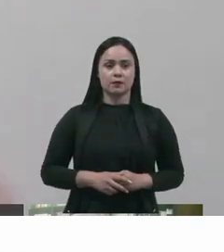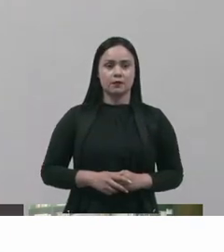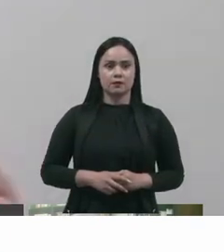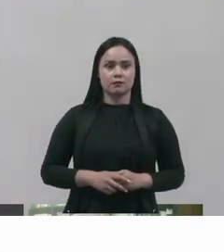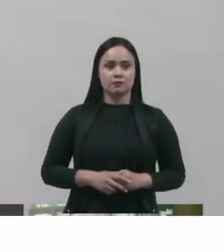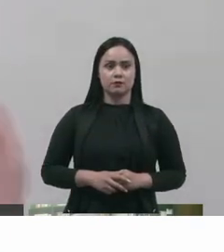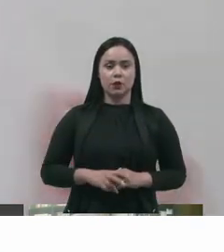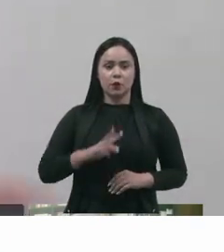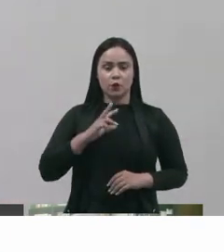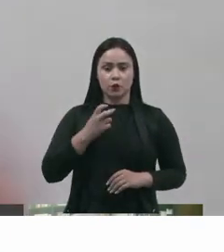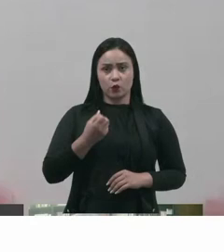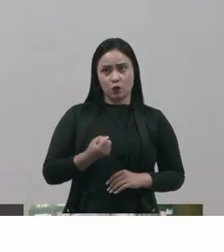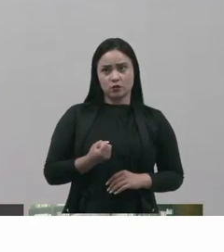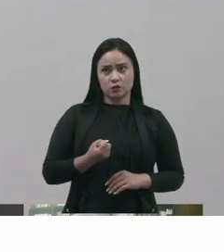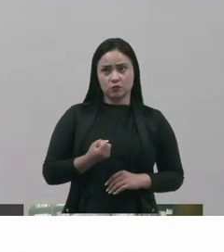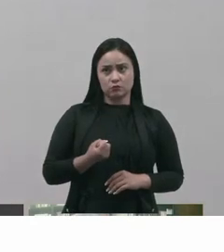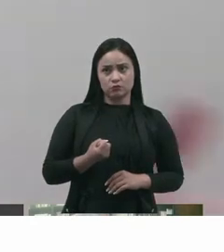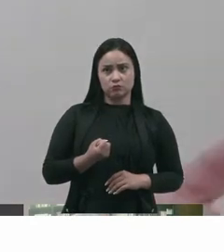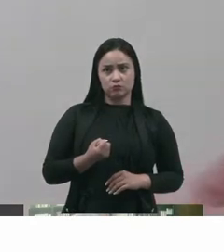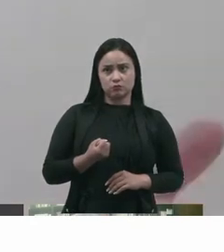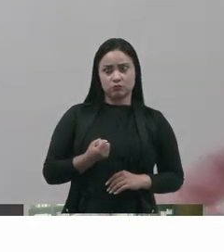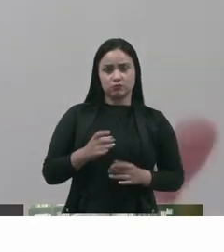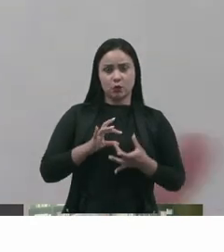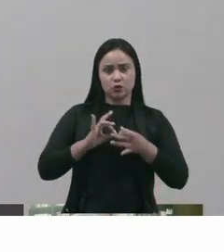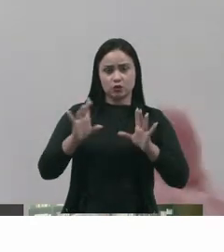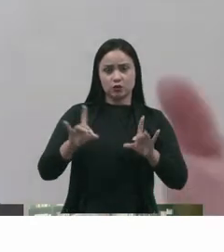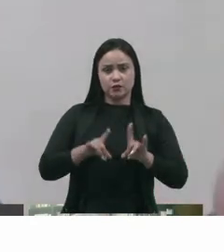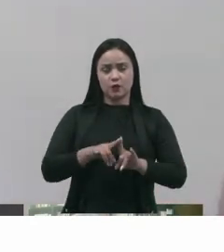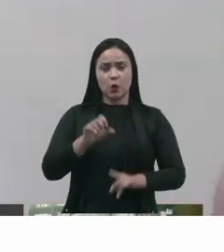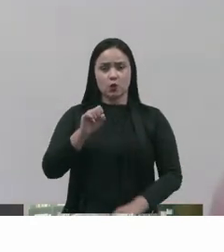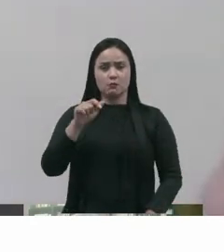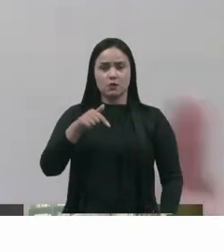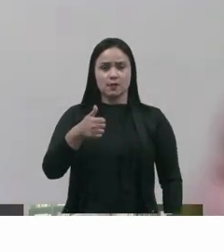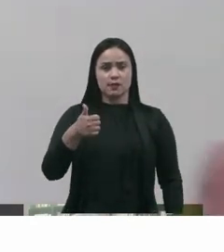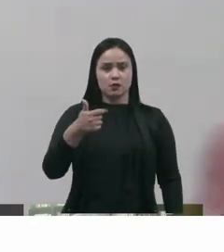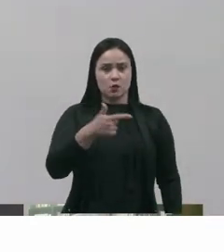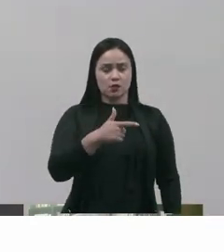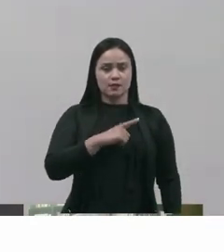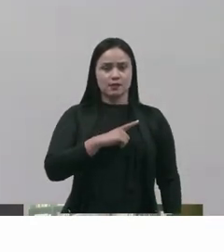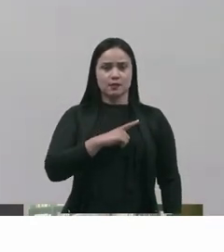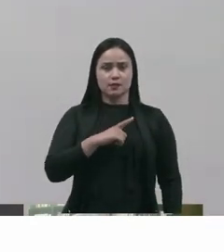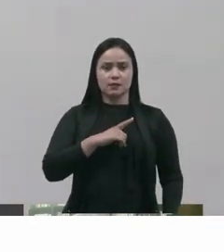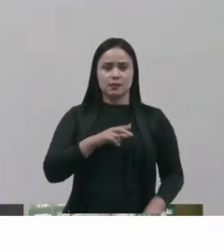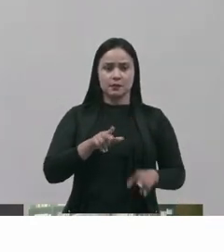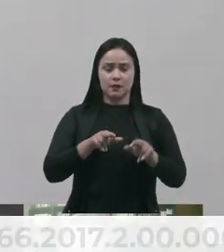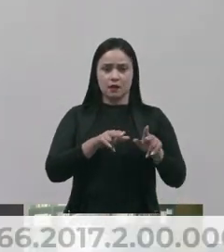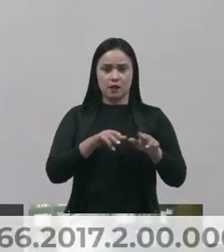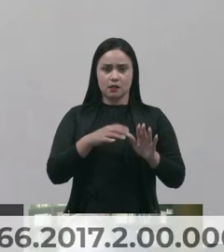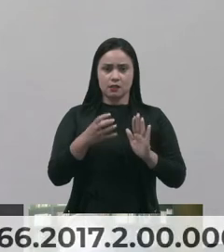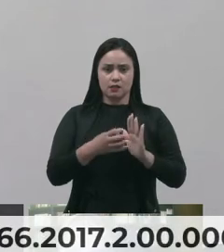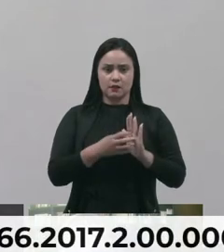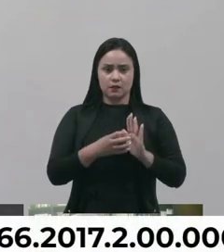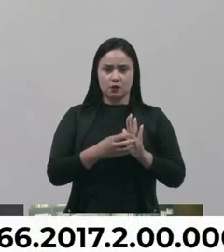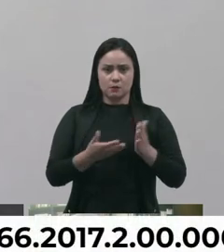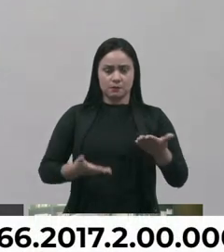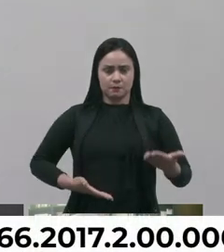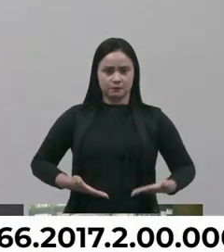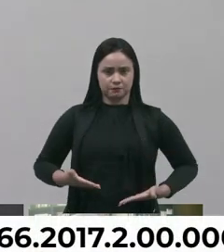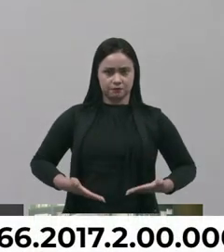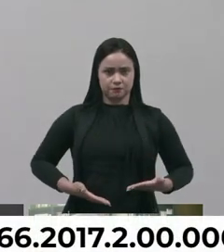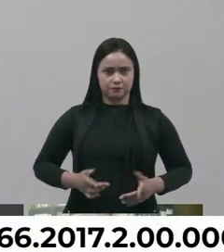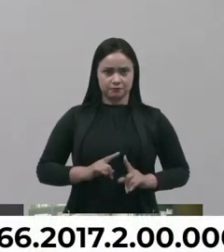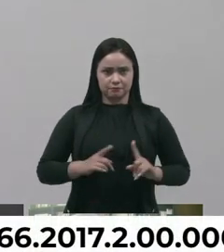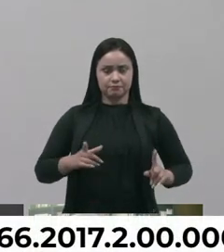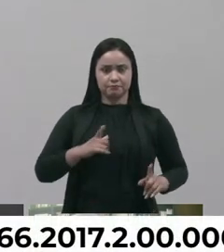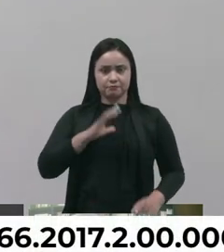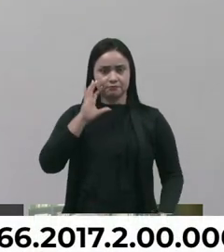por força desse dispositivo, e a 8.112 tem um dispositivo muito similar em relação aos servidores públicos, mas havia decisões